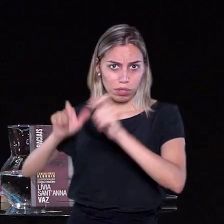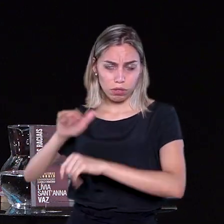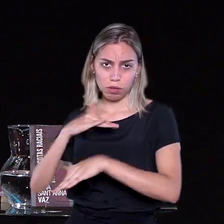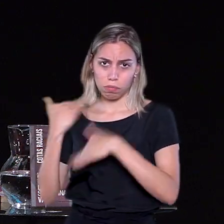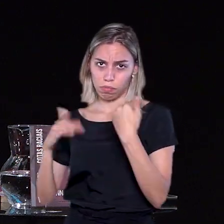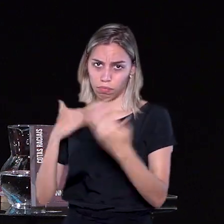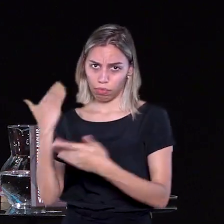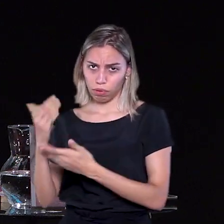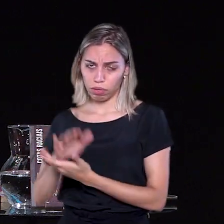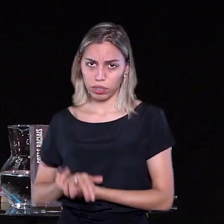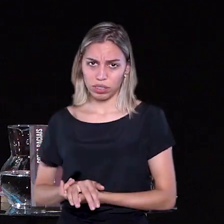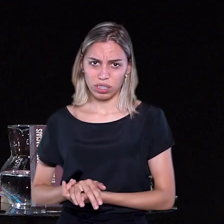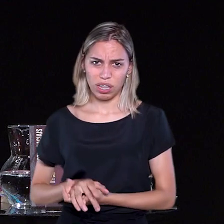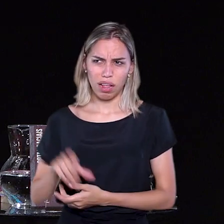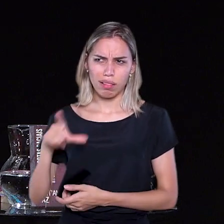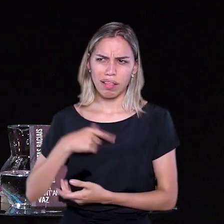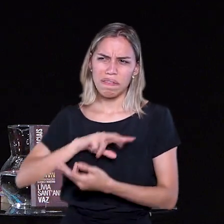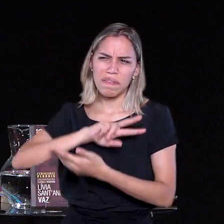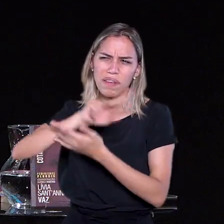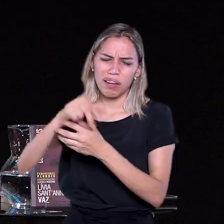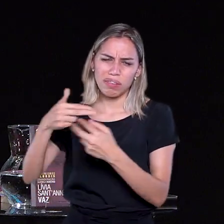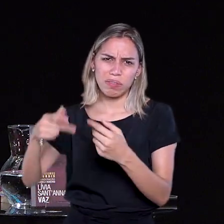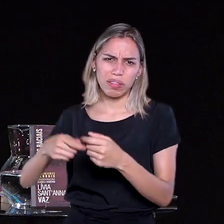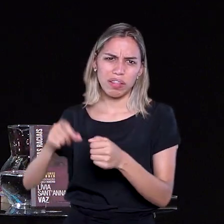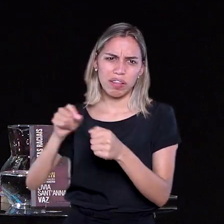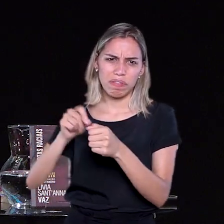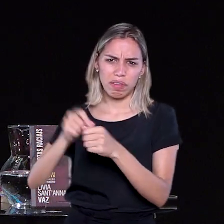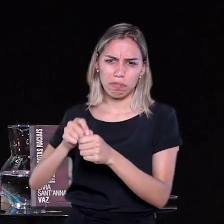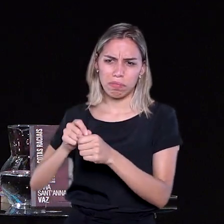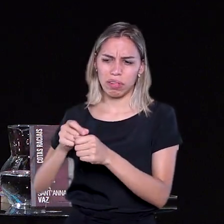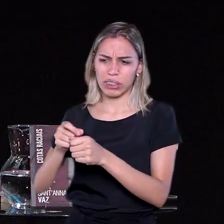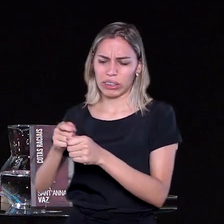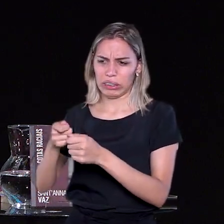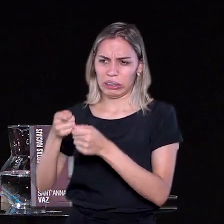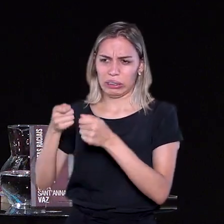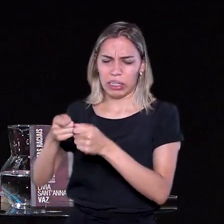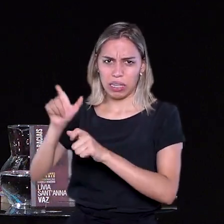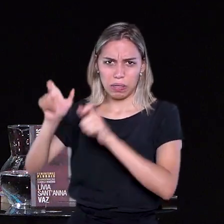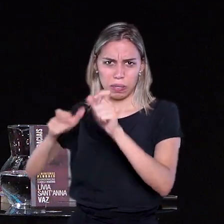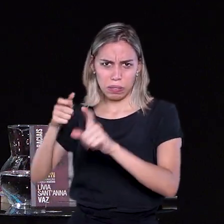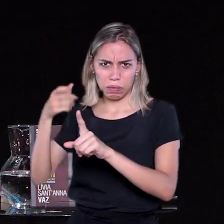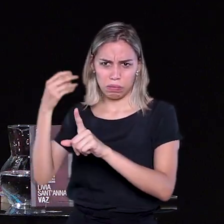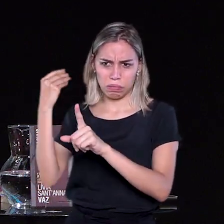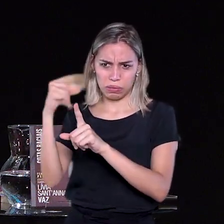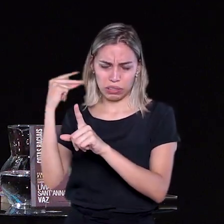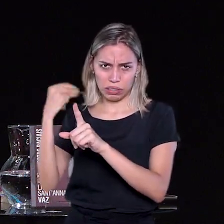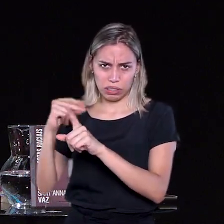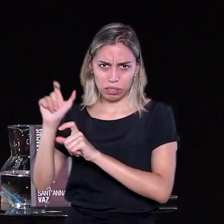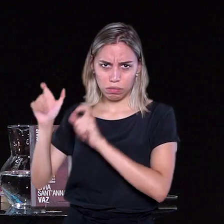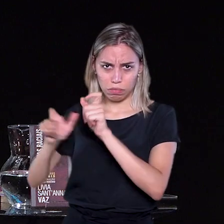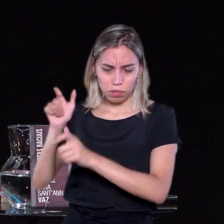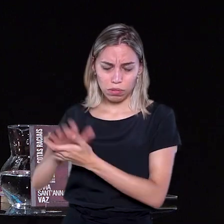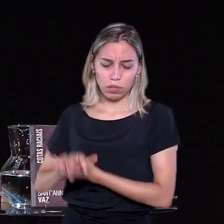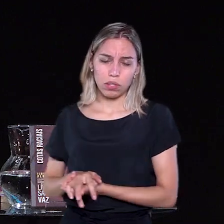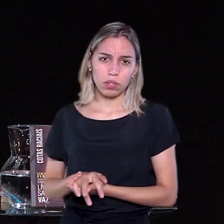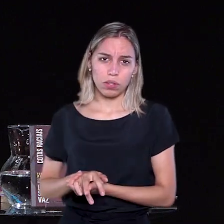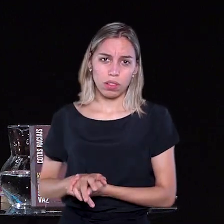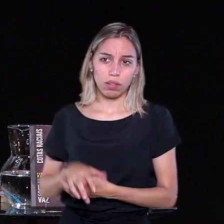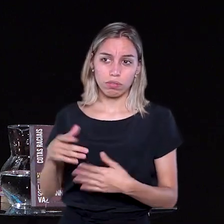Quando os mecanismos de tortura, de aniquilação, né, estavam sendo produzidos nas colônias,